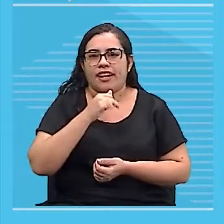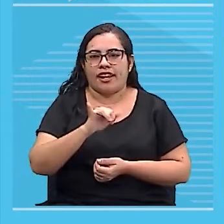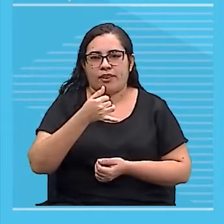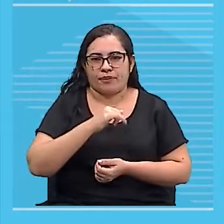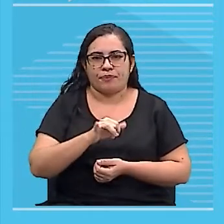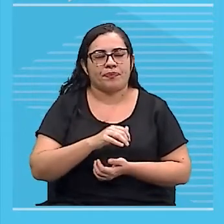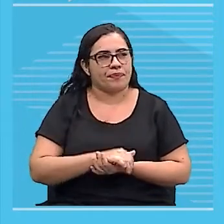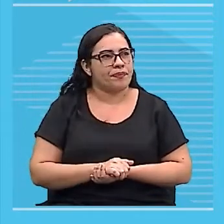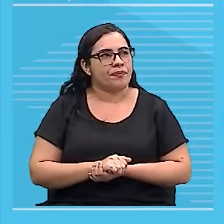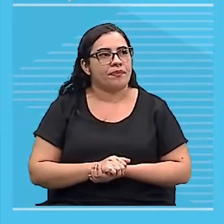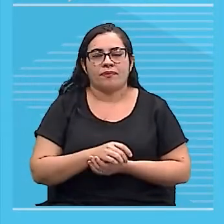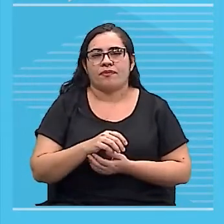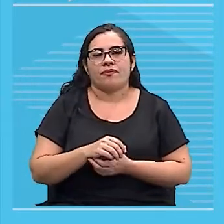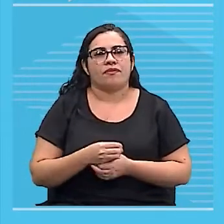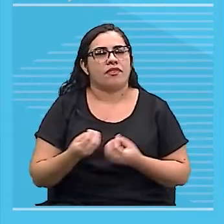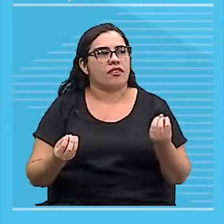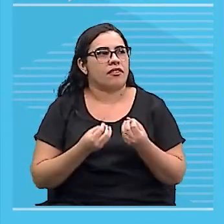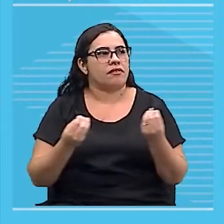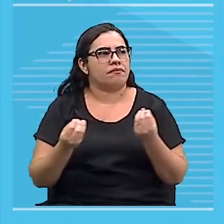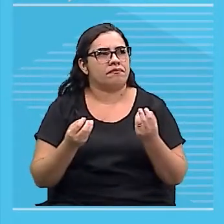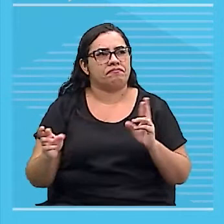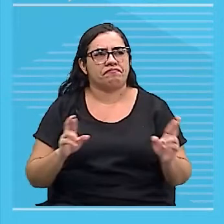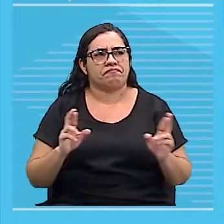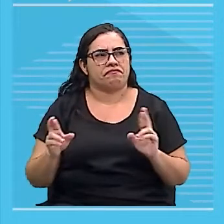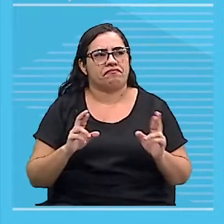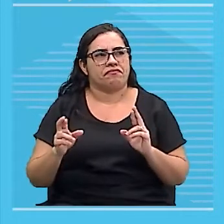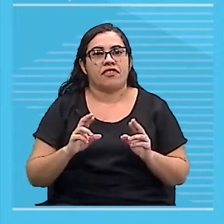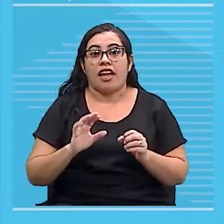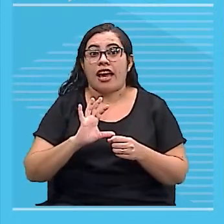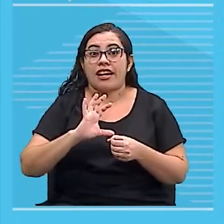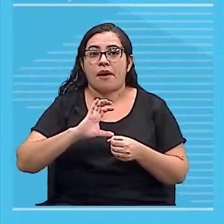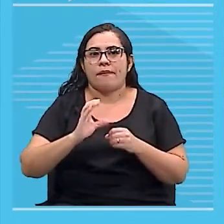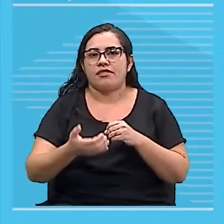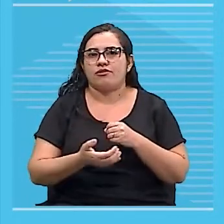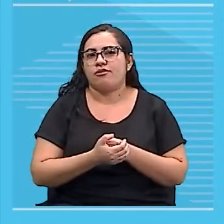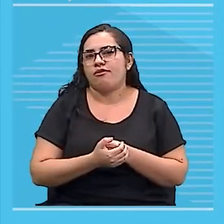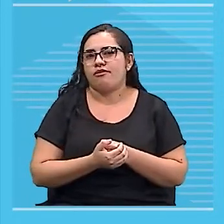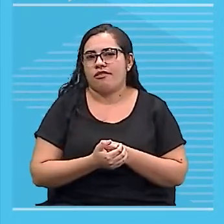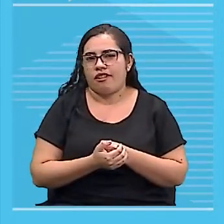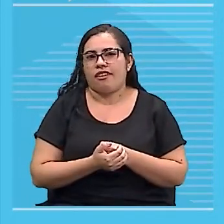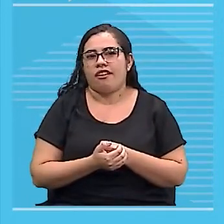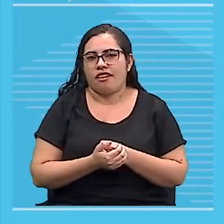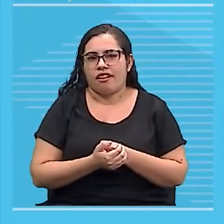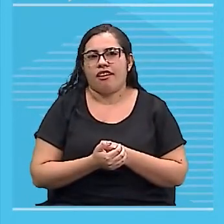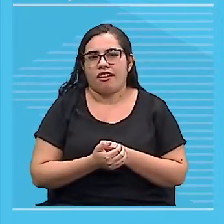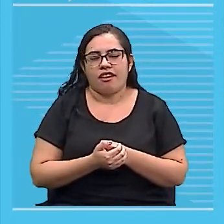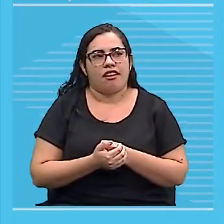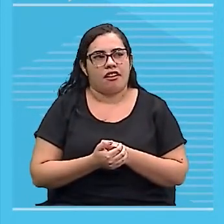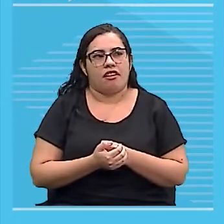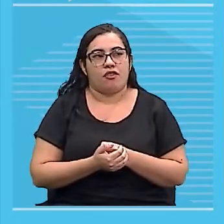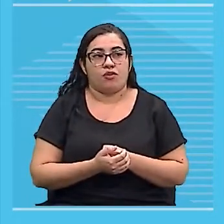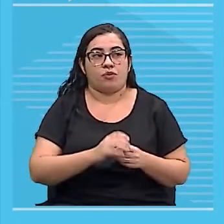A associação de capacitores é quando eu coloco mais de um capacitor no meu circuito, tá